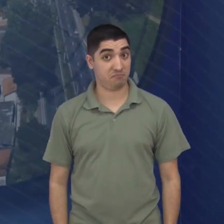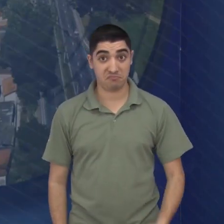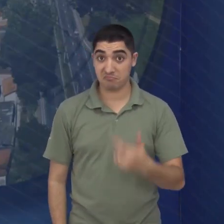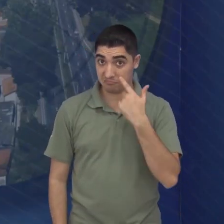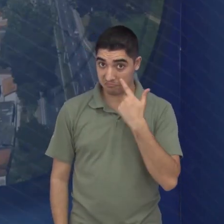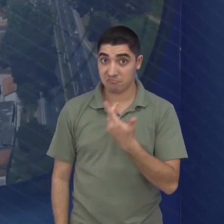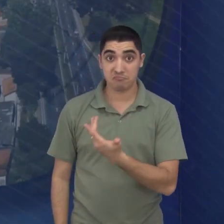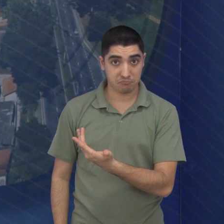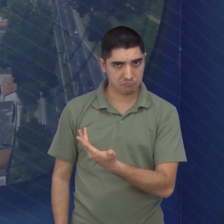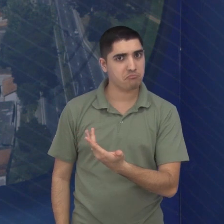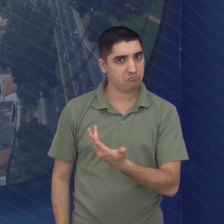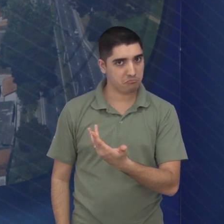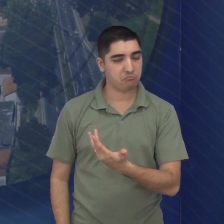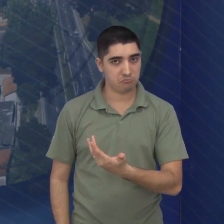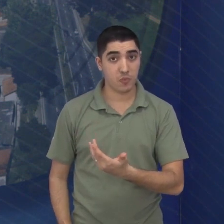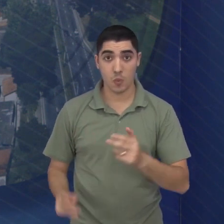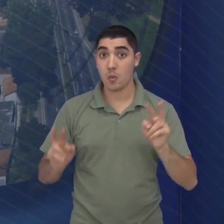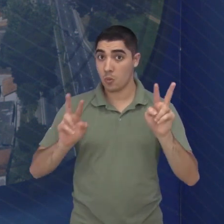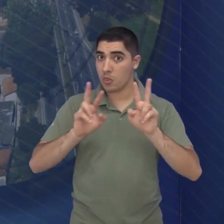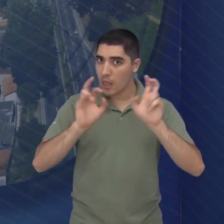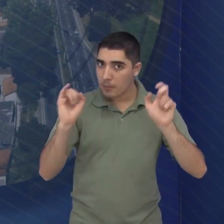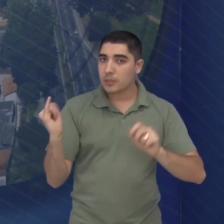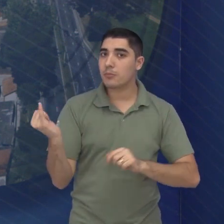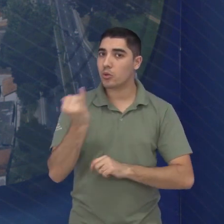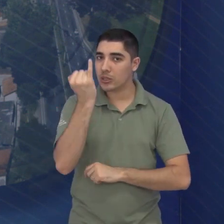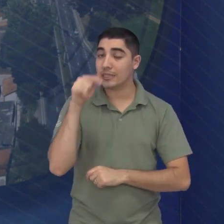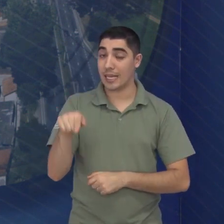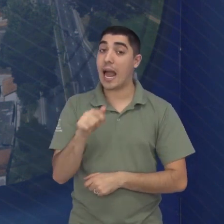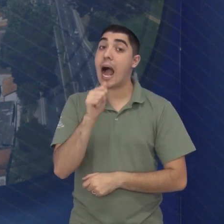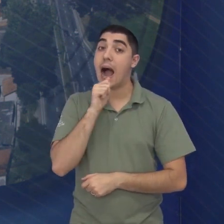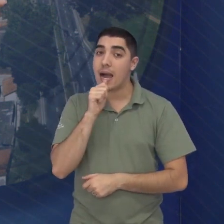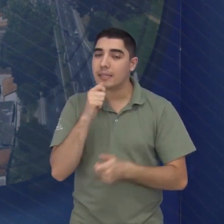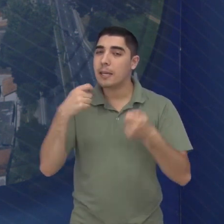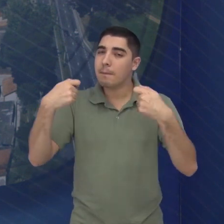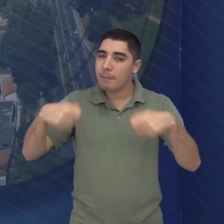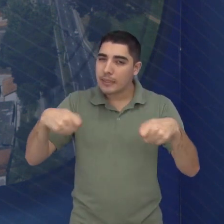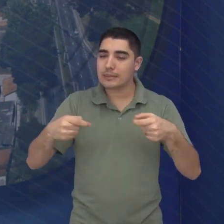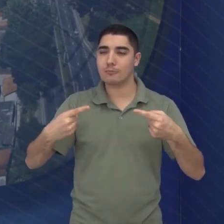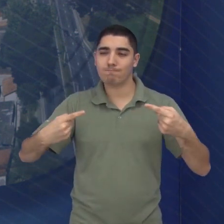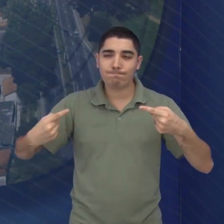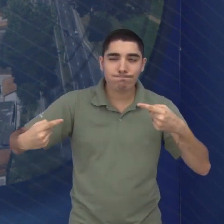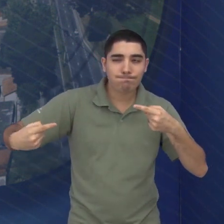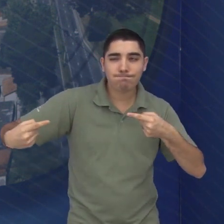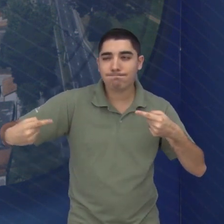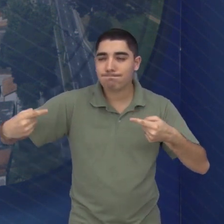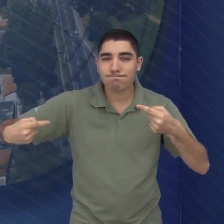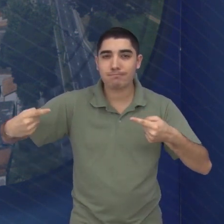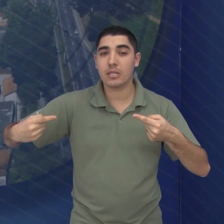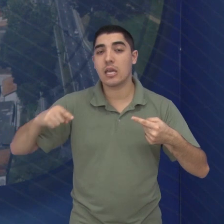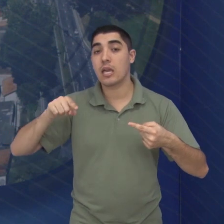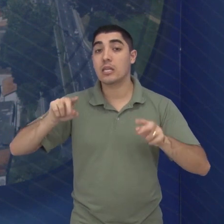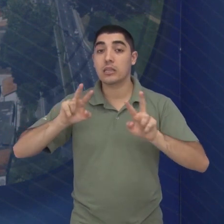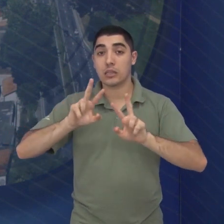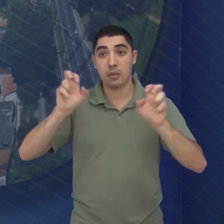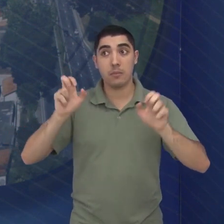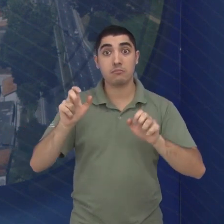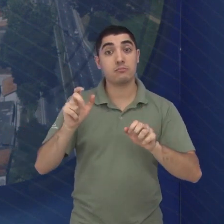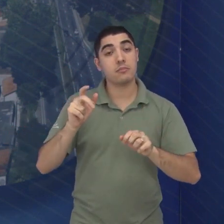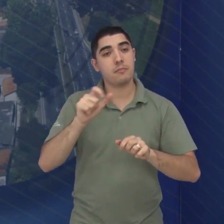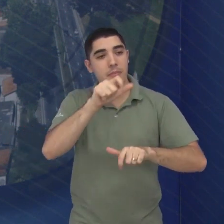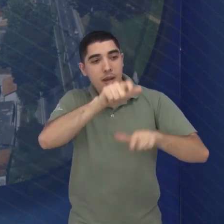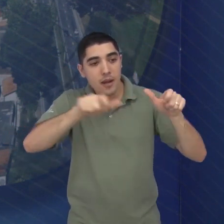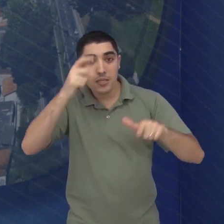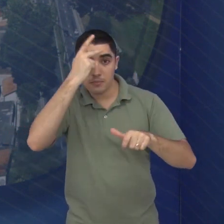então, um assunto que ainda precisa ser amplamente discutido, dialogado, mais pessoas também precisam